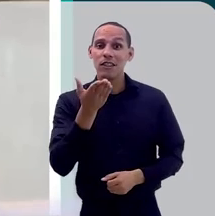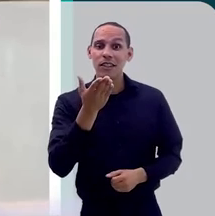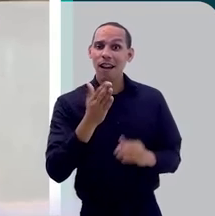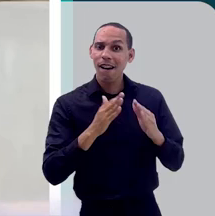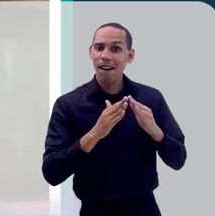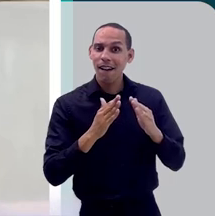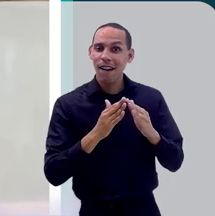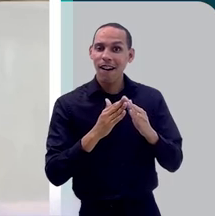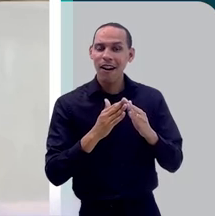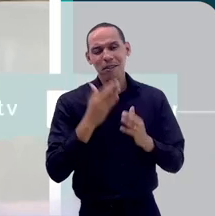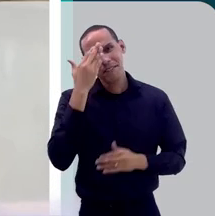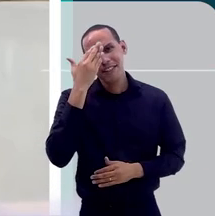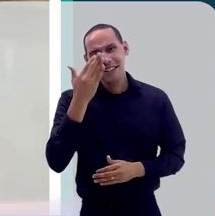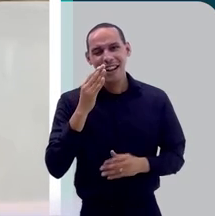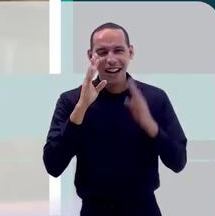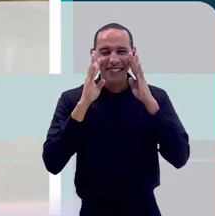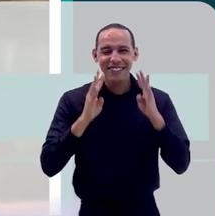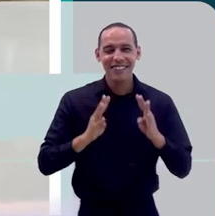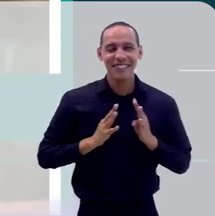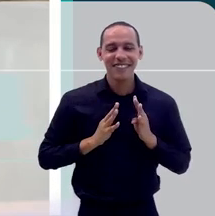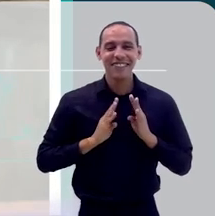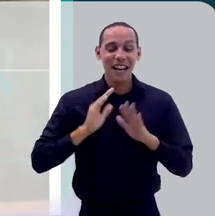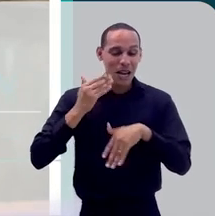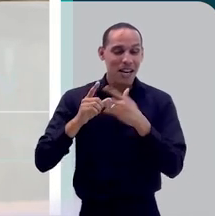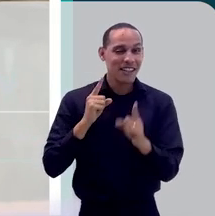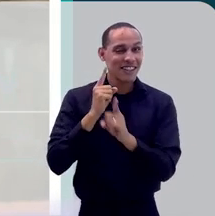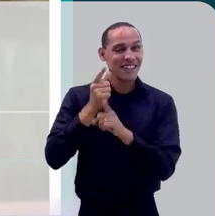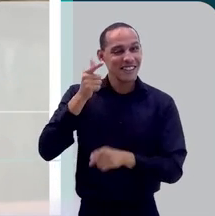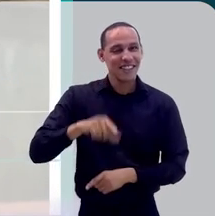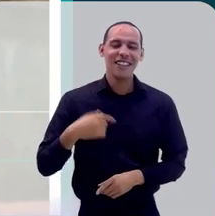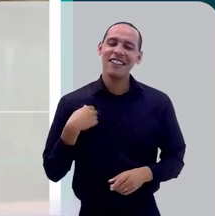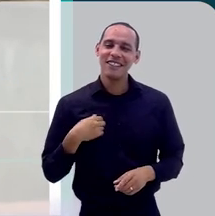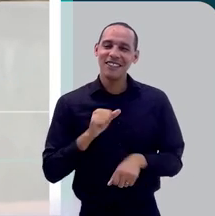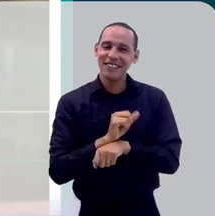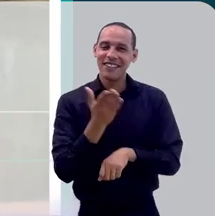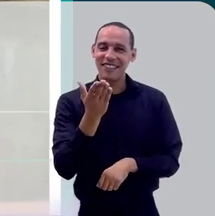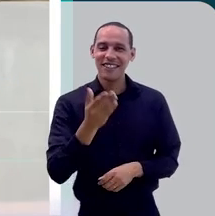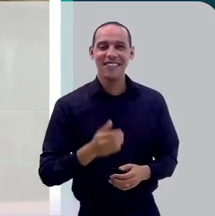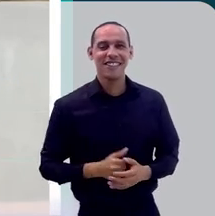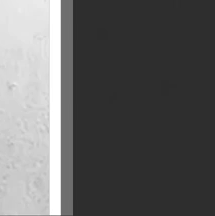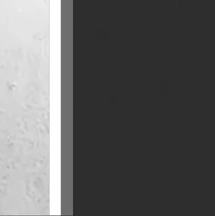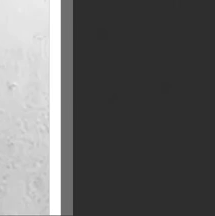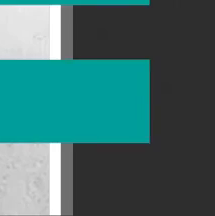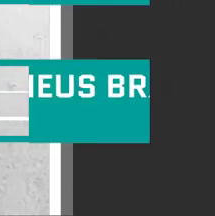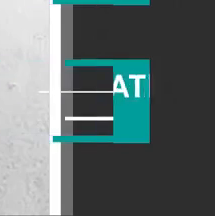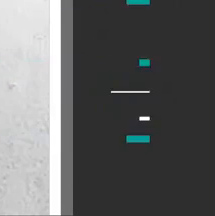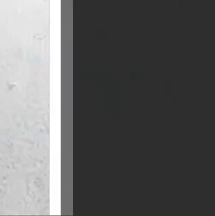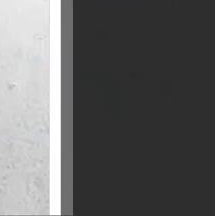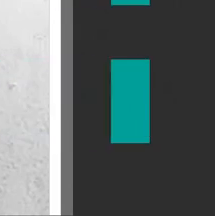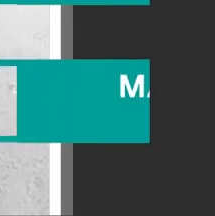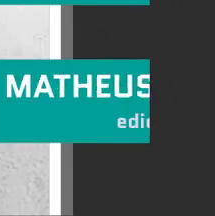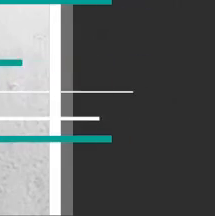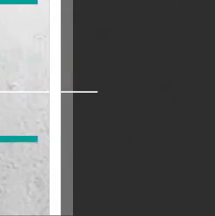Filha, e você de casa, muito obrigado pela audiência e até o próximo encontro. Eu te espero.